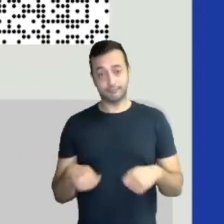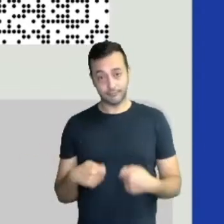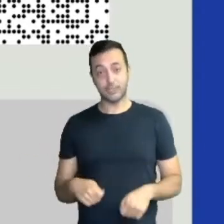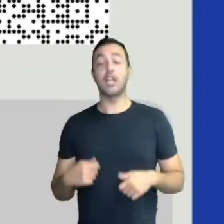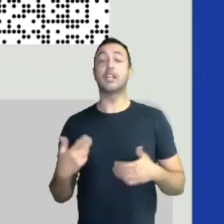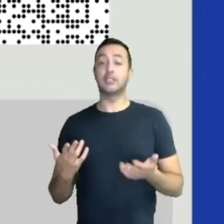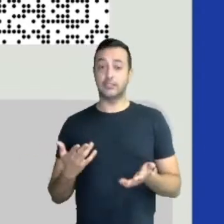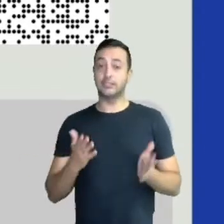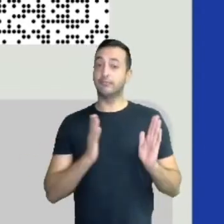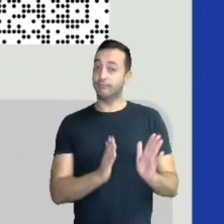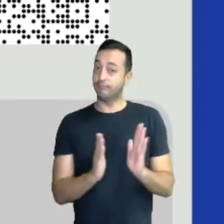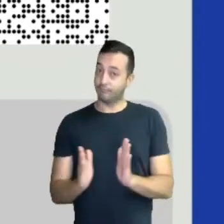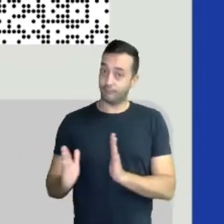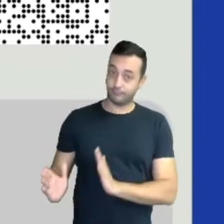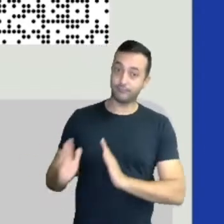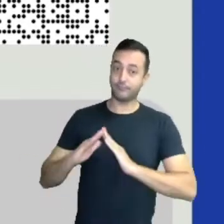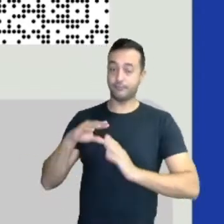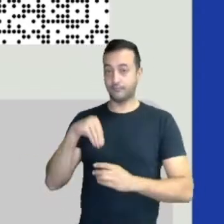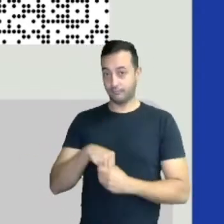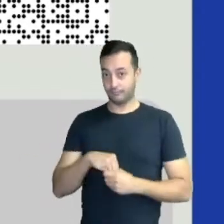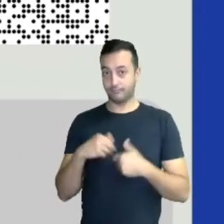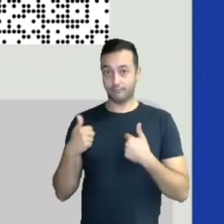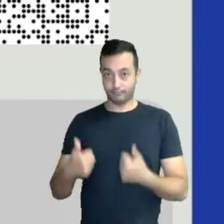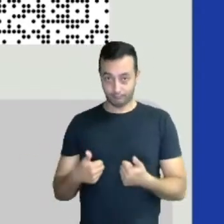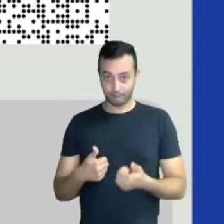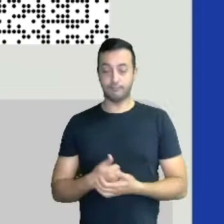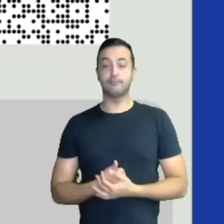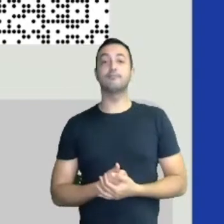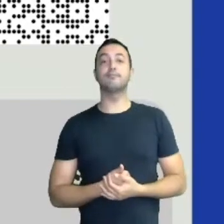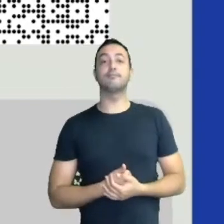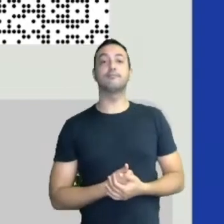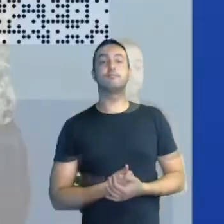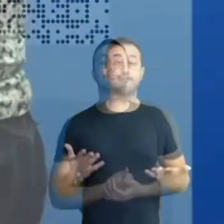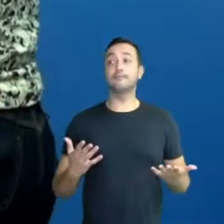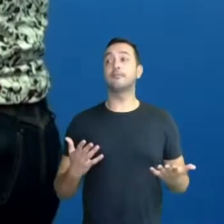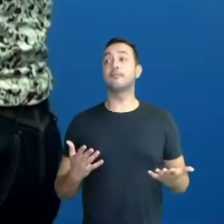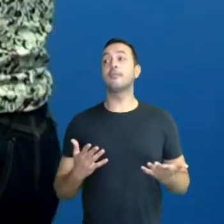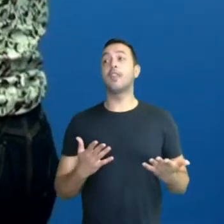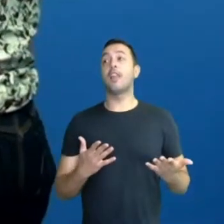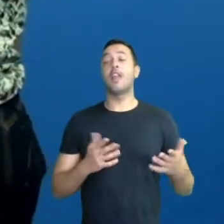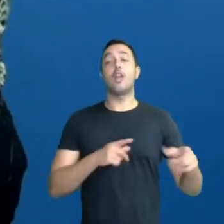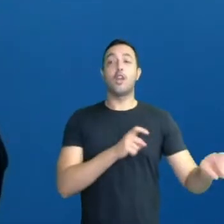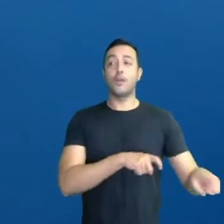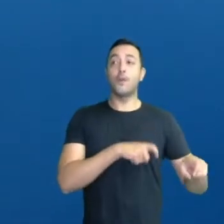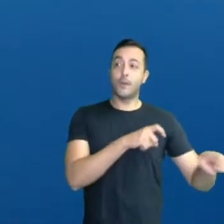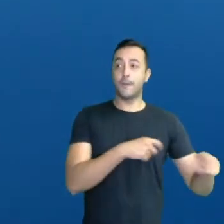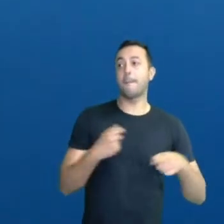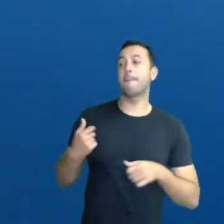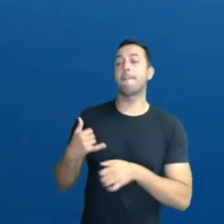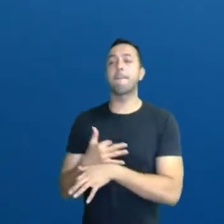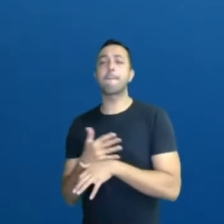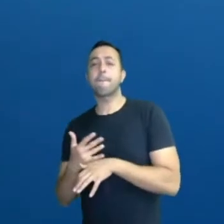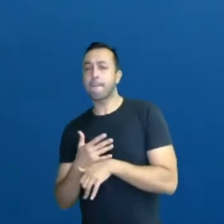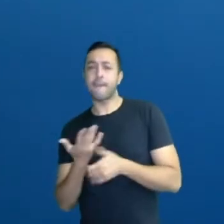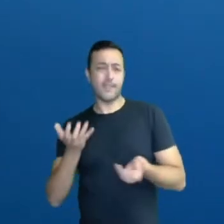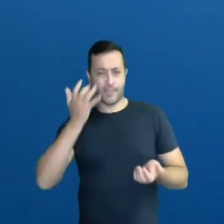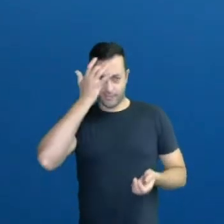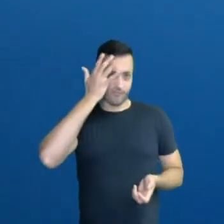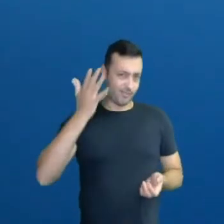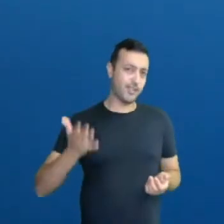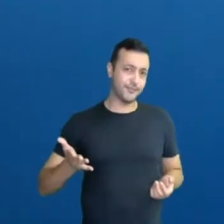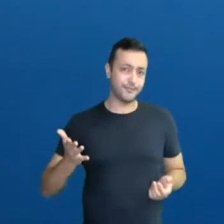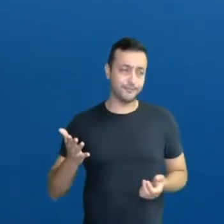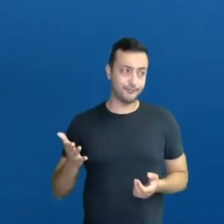vamos fazer essa rotina aí dentro de casa, tá bom? Vamos lá jogar. Zona rural e zona urbana. Aqui é bem fácil,